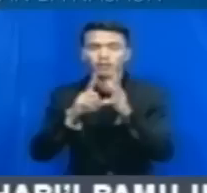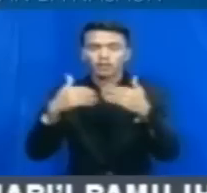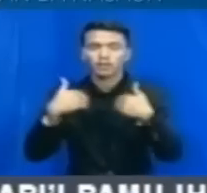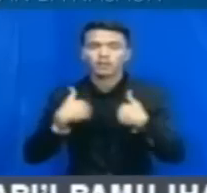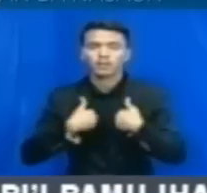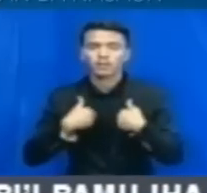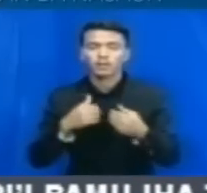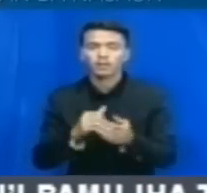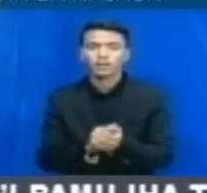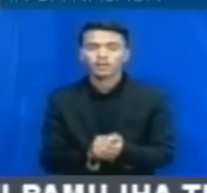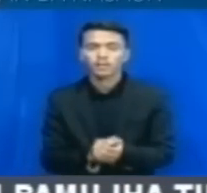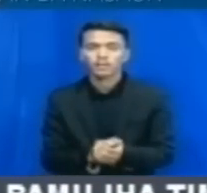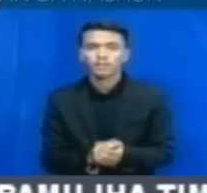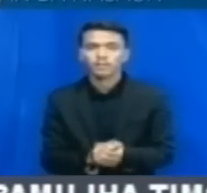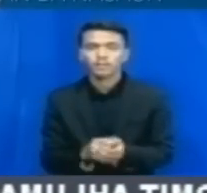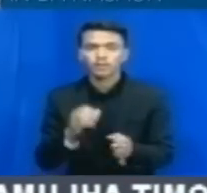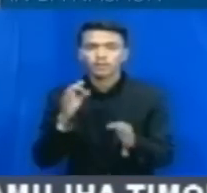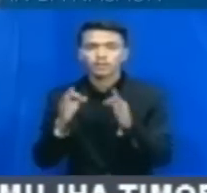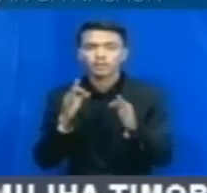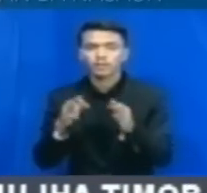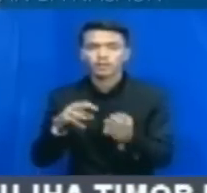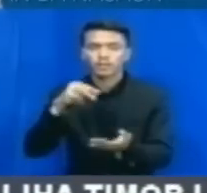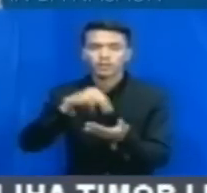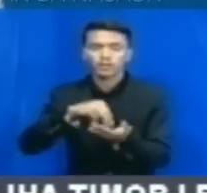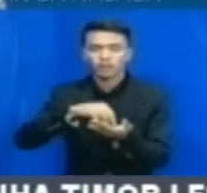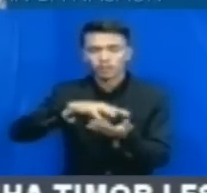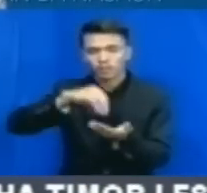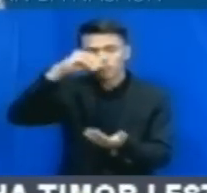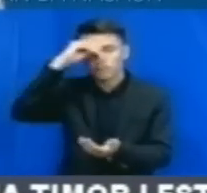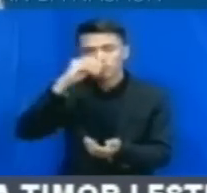é explicitamente colher, né. E a lei que são aprendizagem.